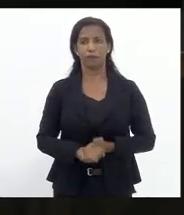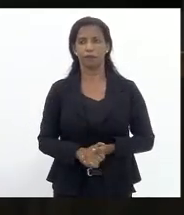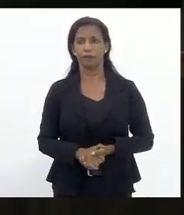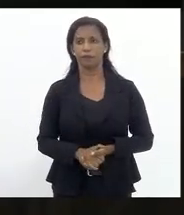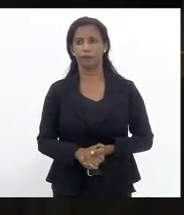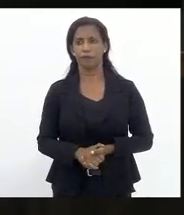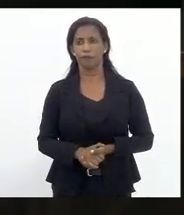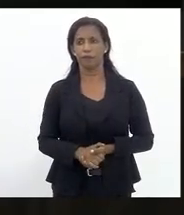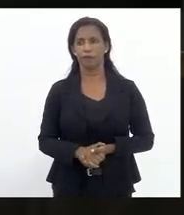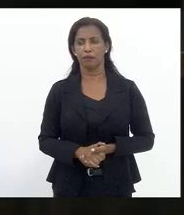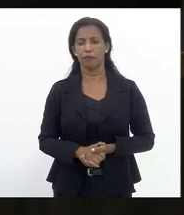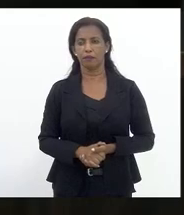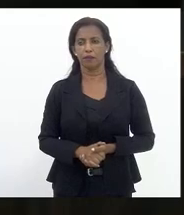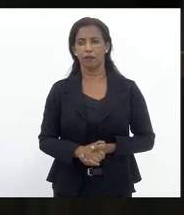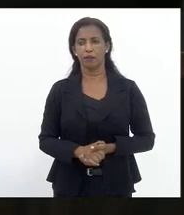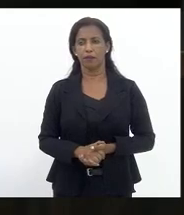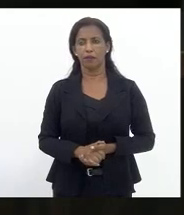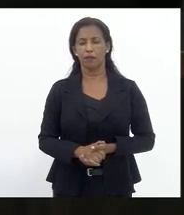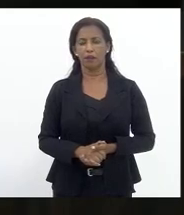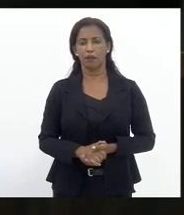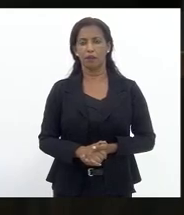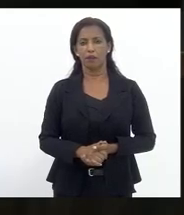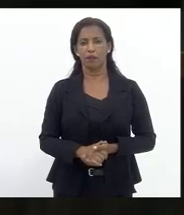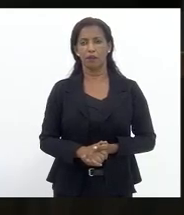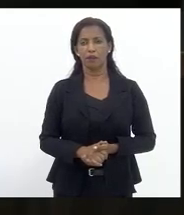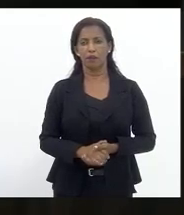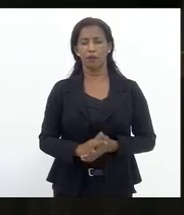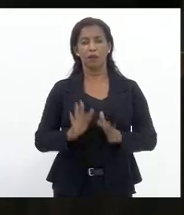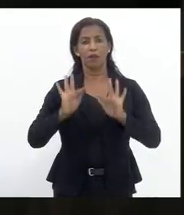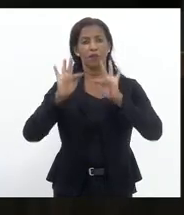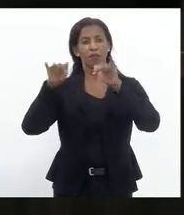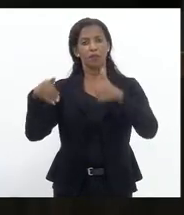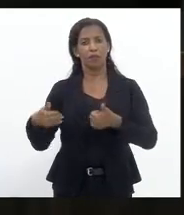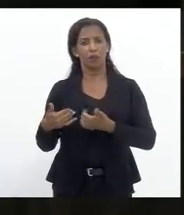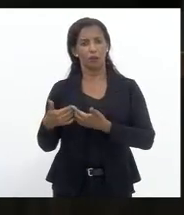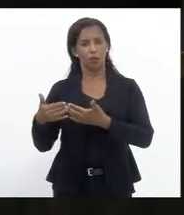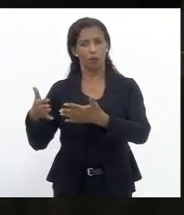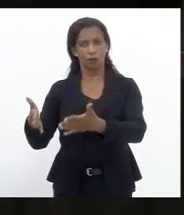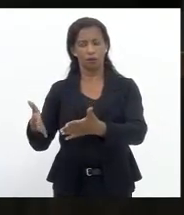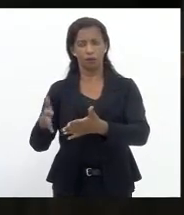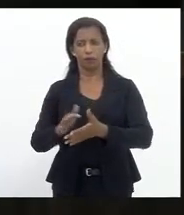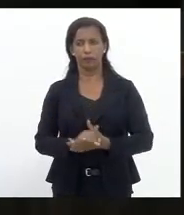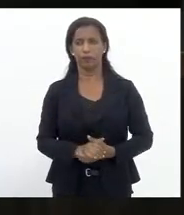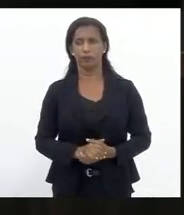a presente sessão está encerrada. Passa-se ao expediente final.